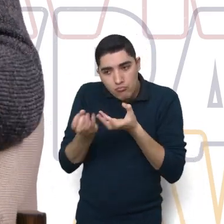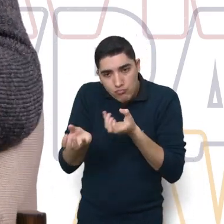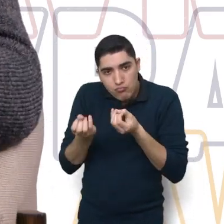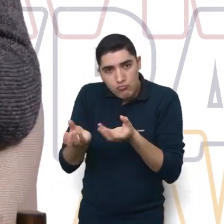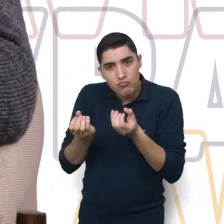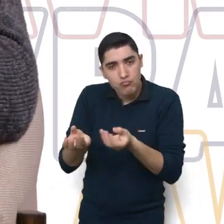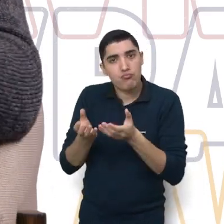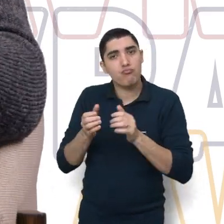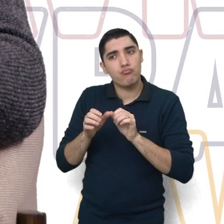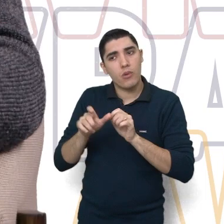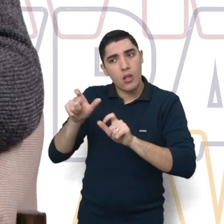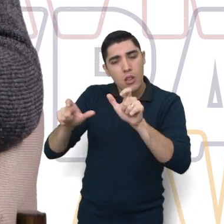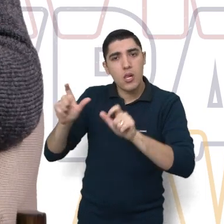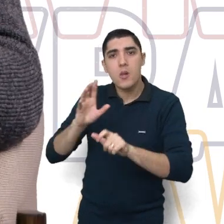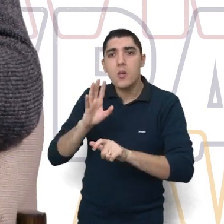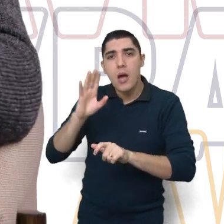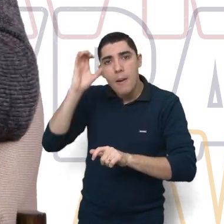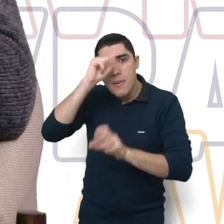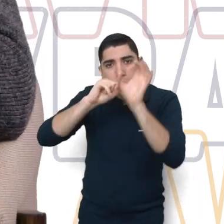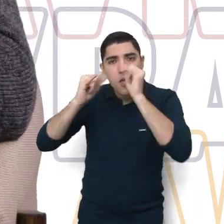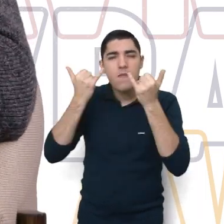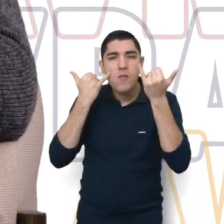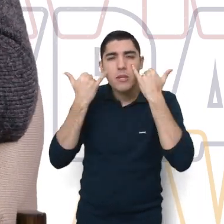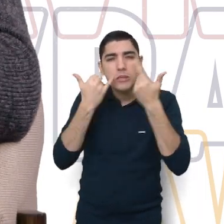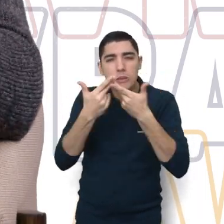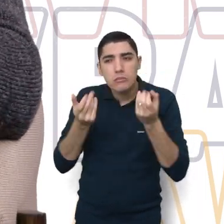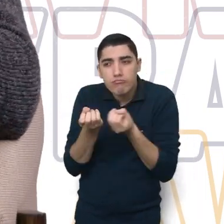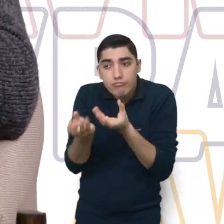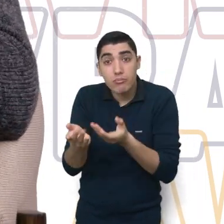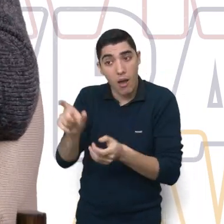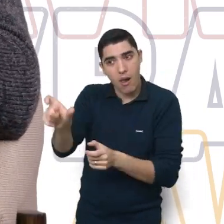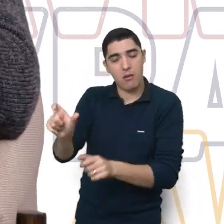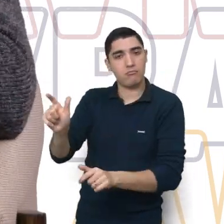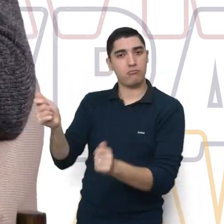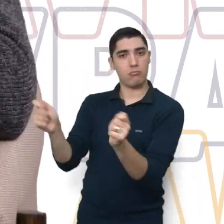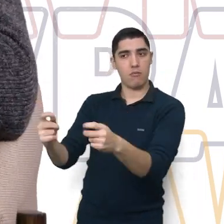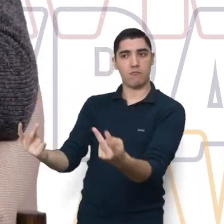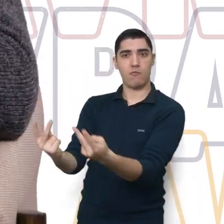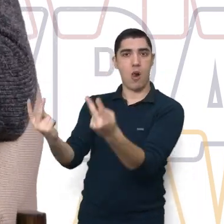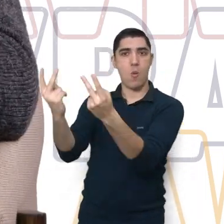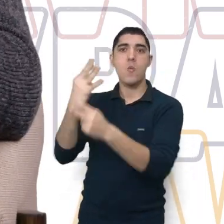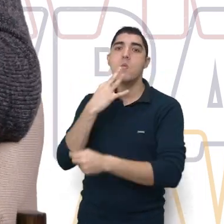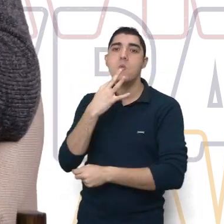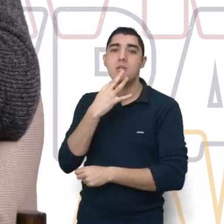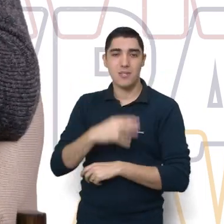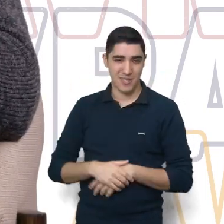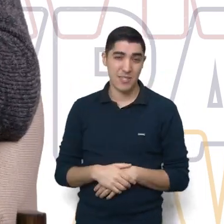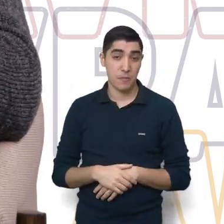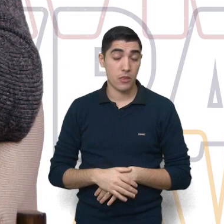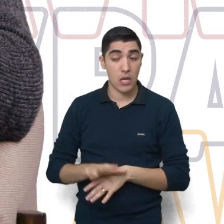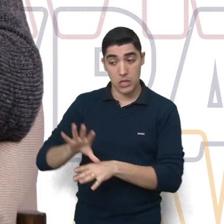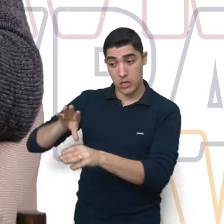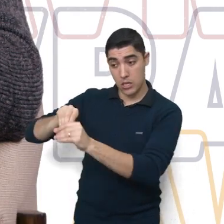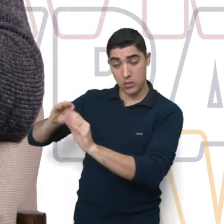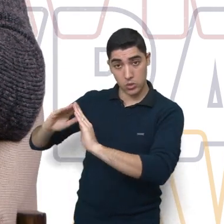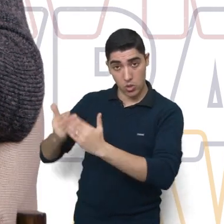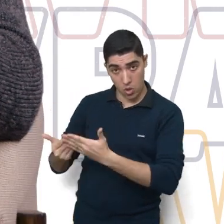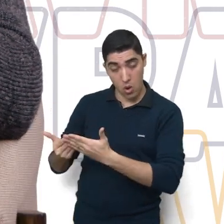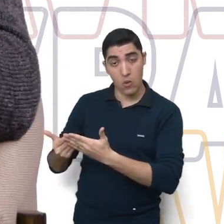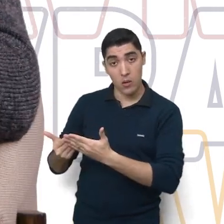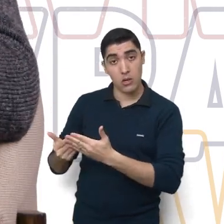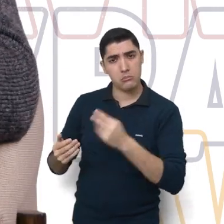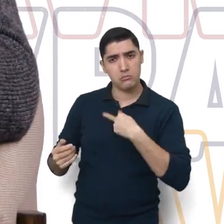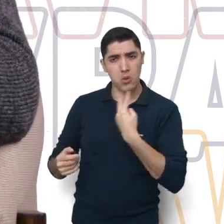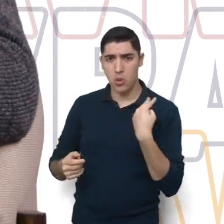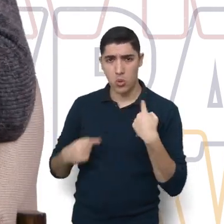esse conhecimento esses valores né dentro das escolas cada vez a gente